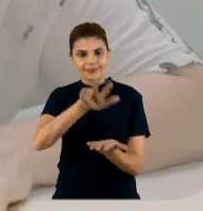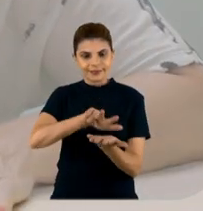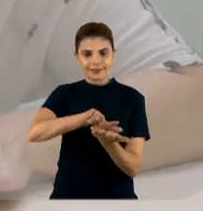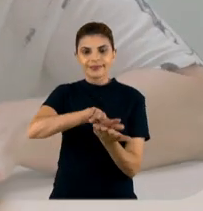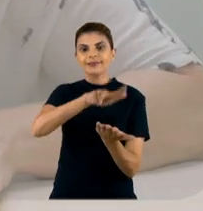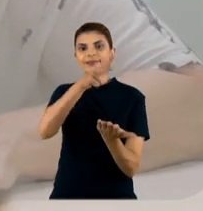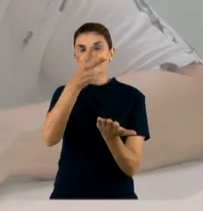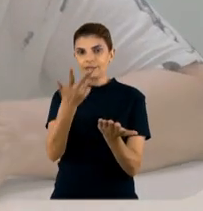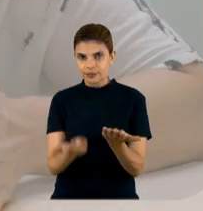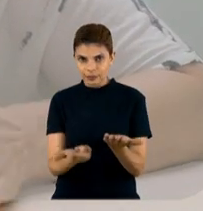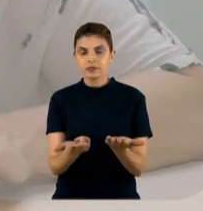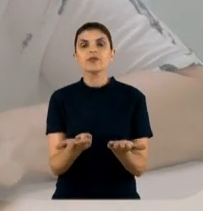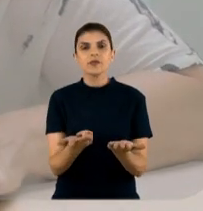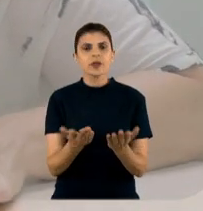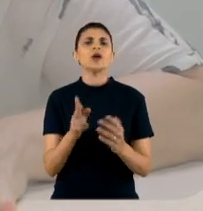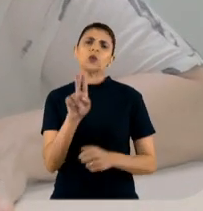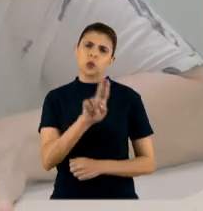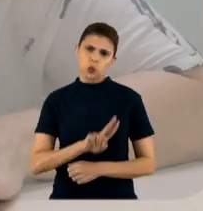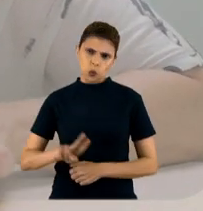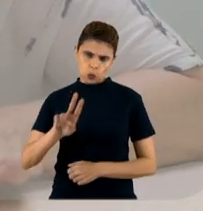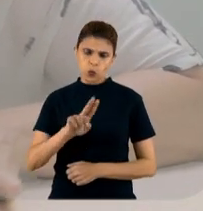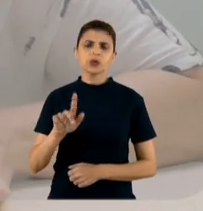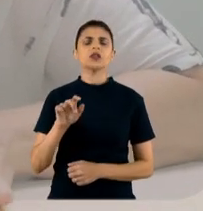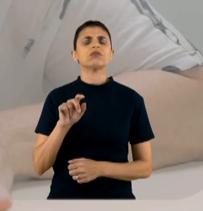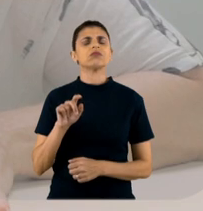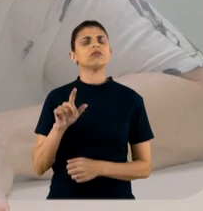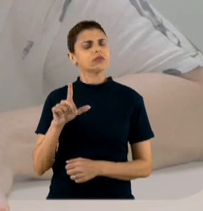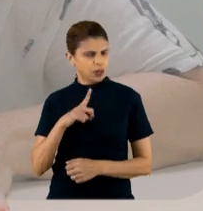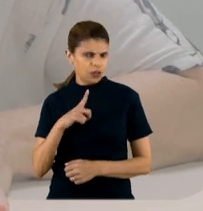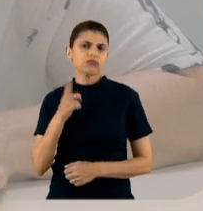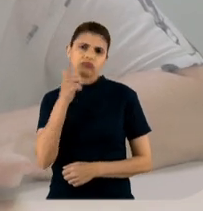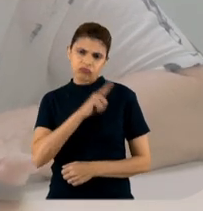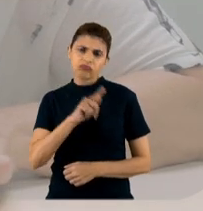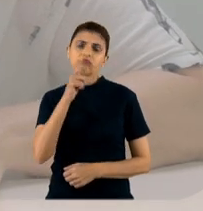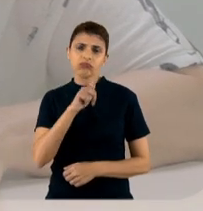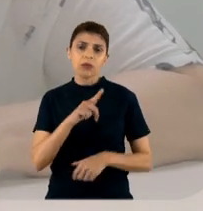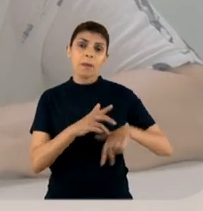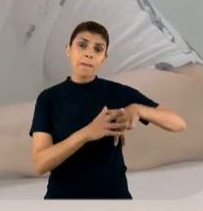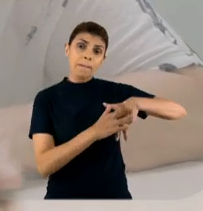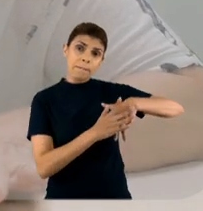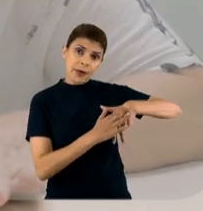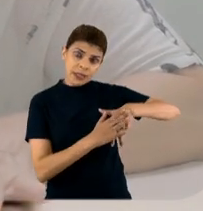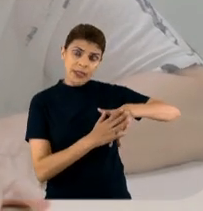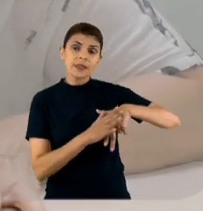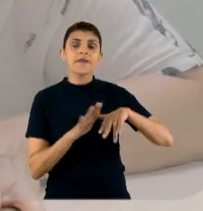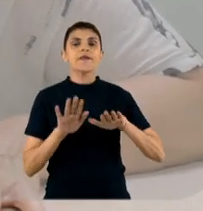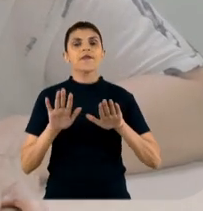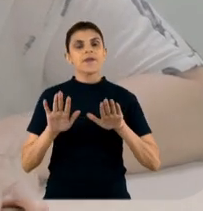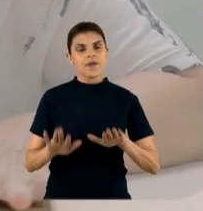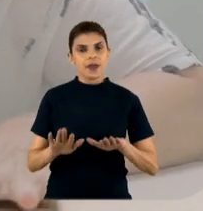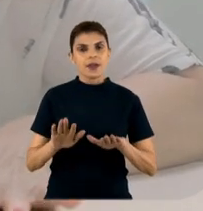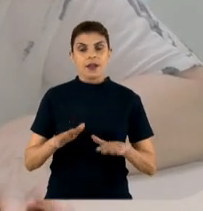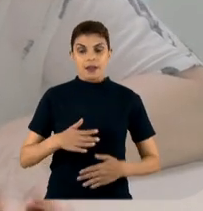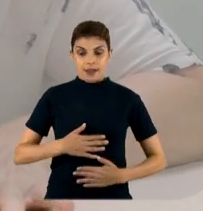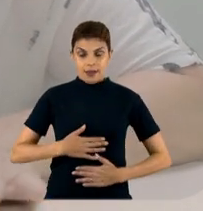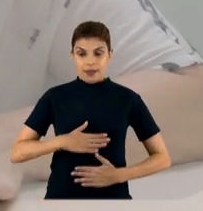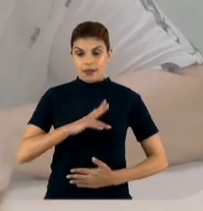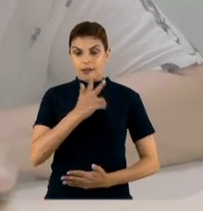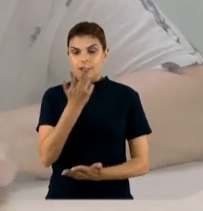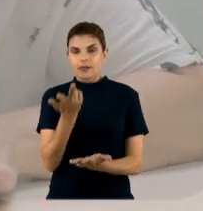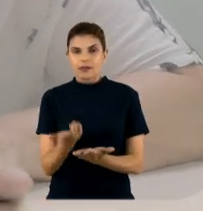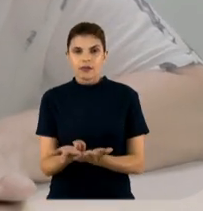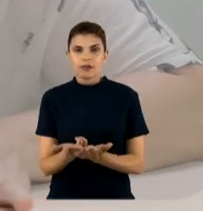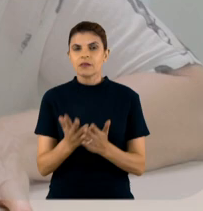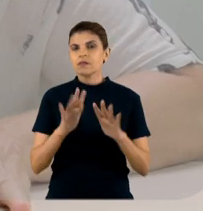e ela é realmente bastante útil e a gente tem usado bastante normalmente o paciente é colocado de bruços por